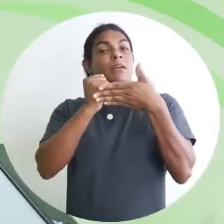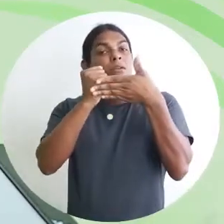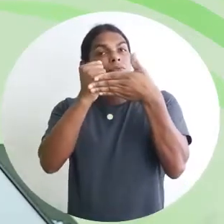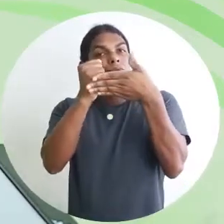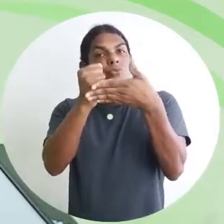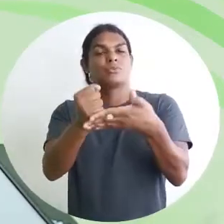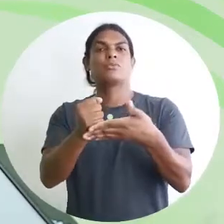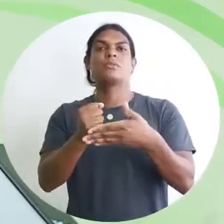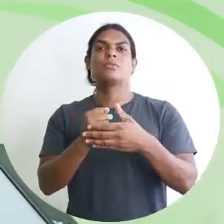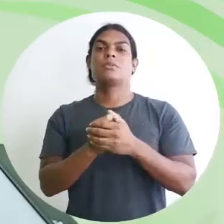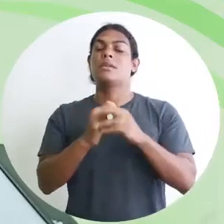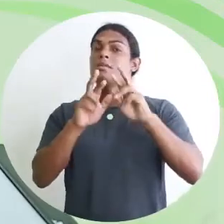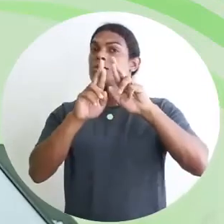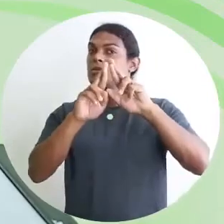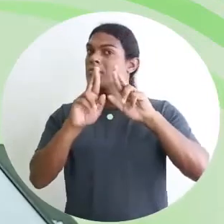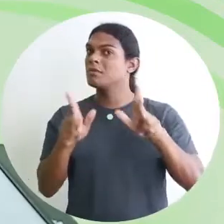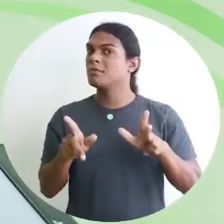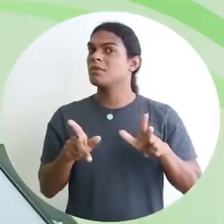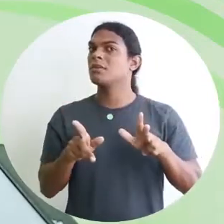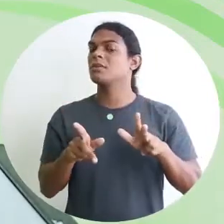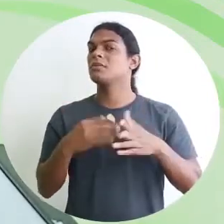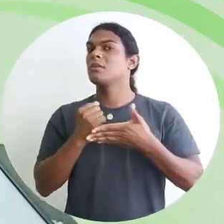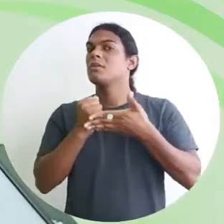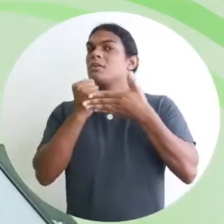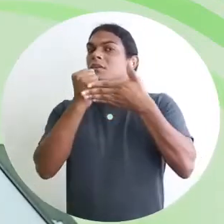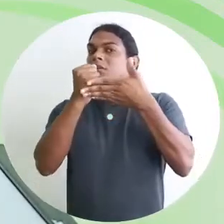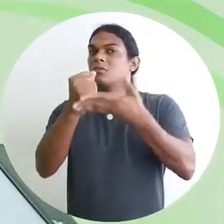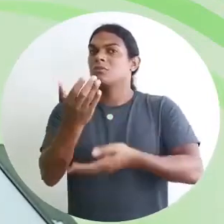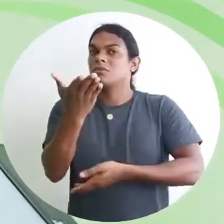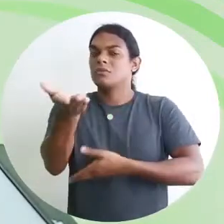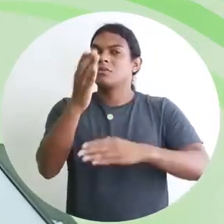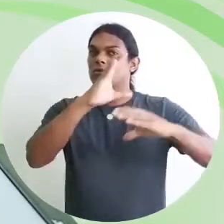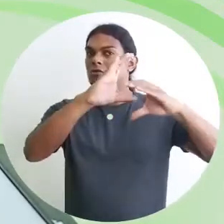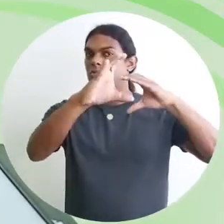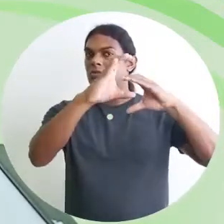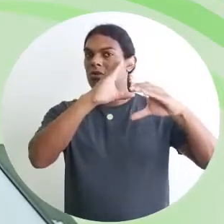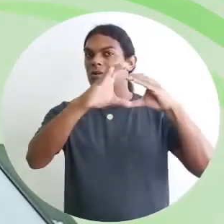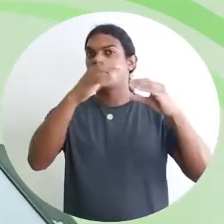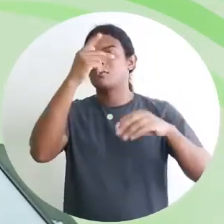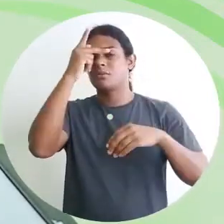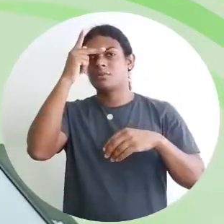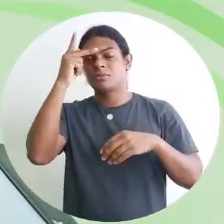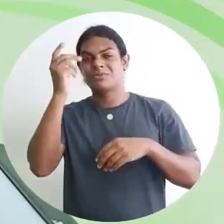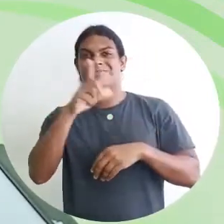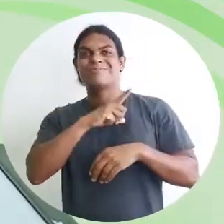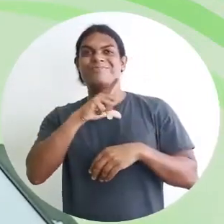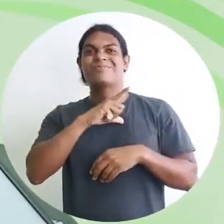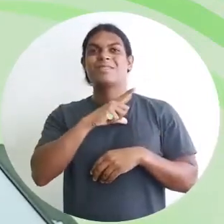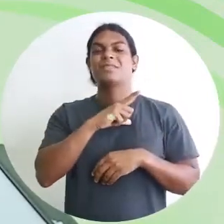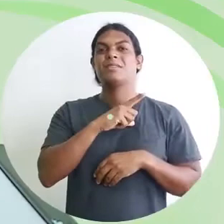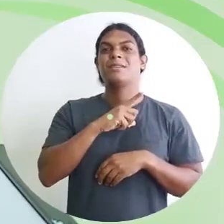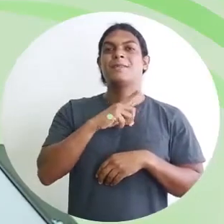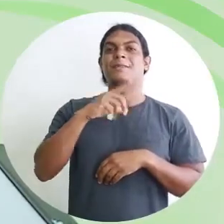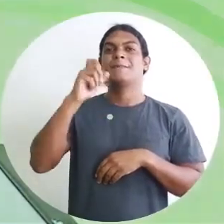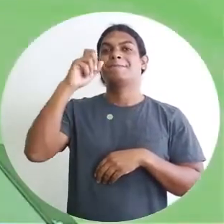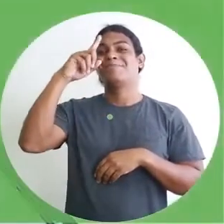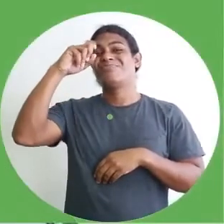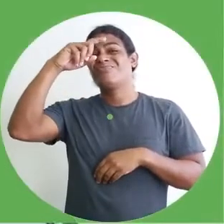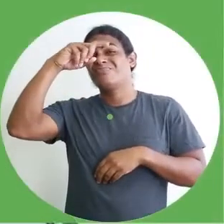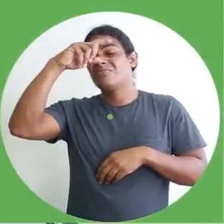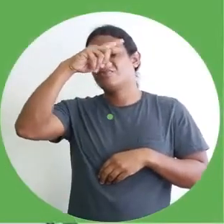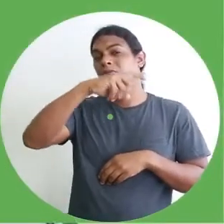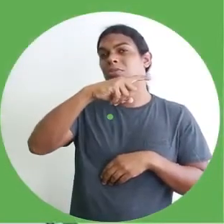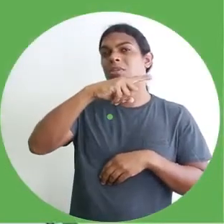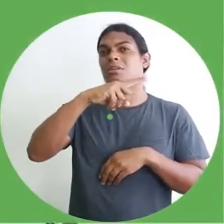auxílio, né? Uma comunicação diferenciada, que ajuda a gente a se comunicar com as pessoas que têm dificuldade na fala. É